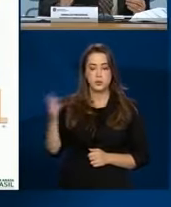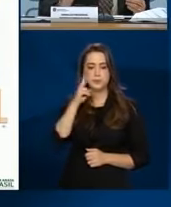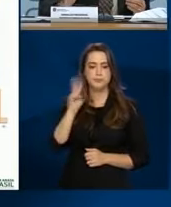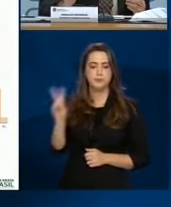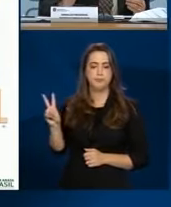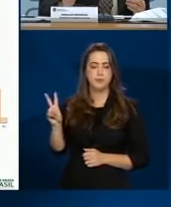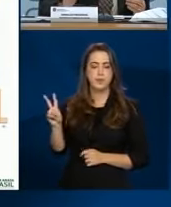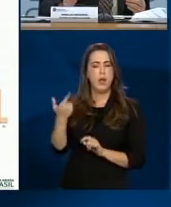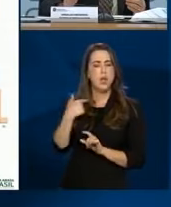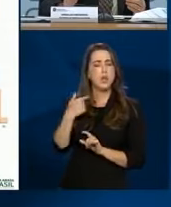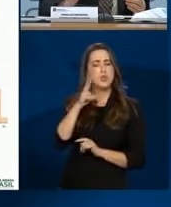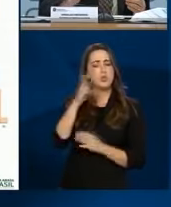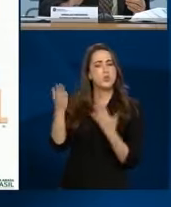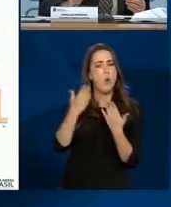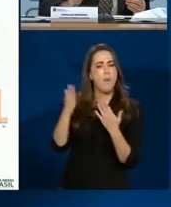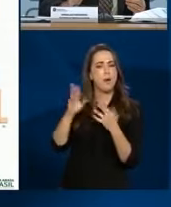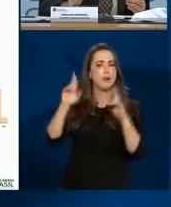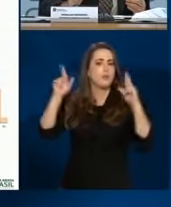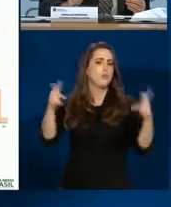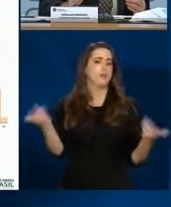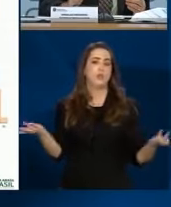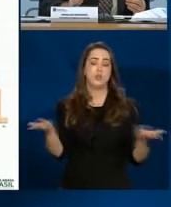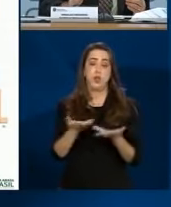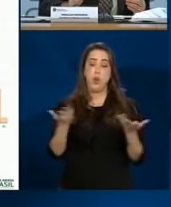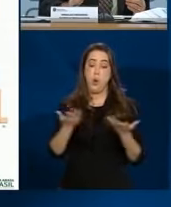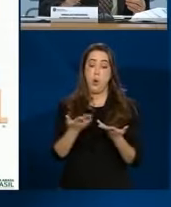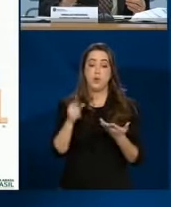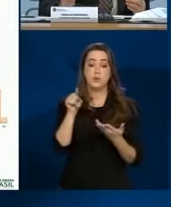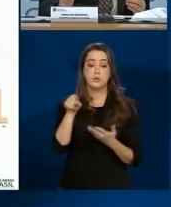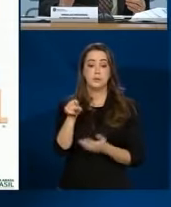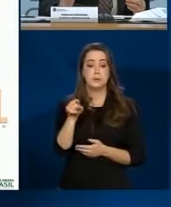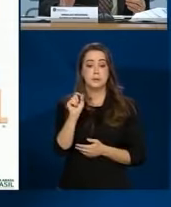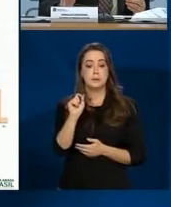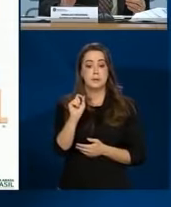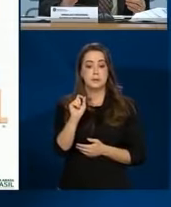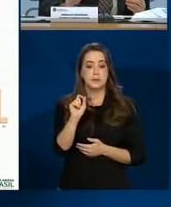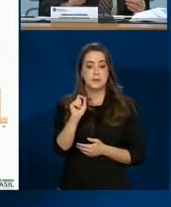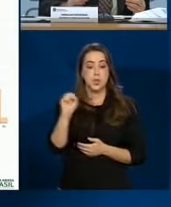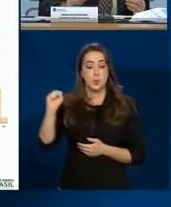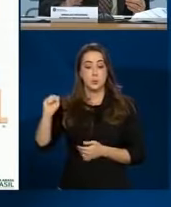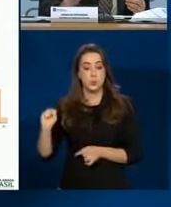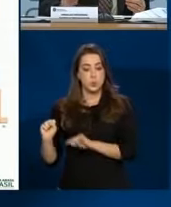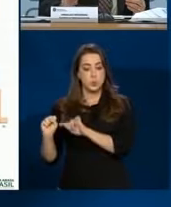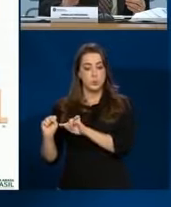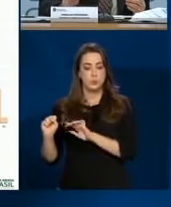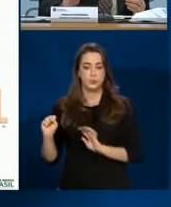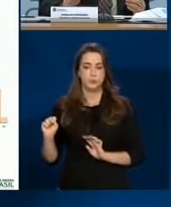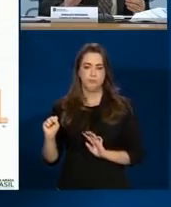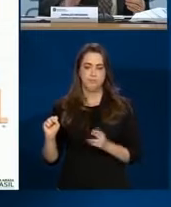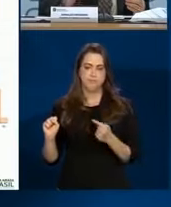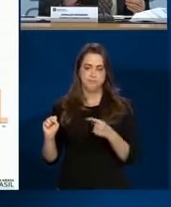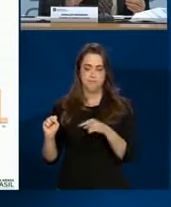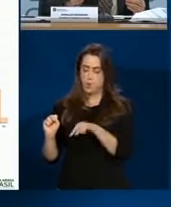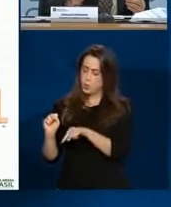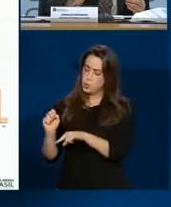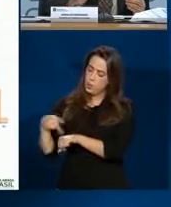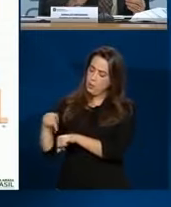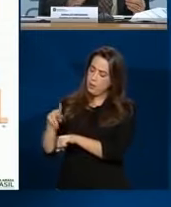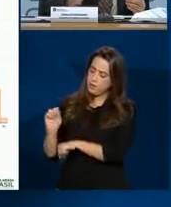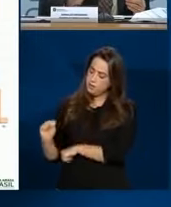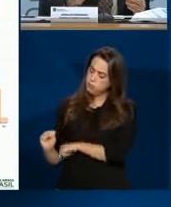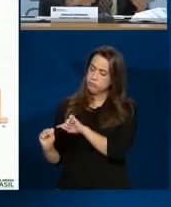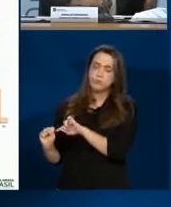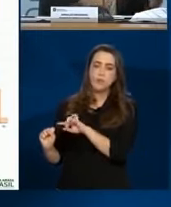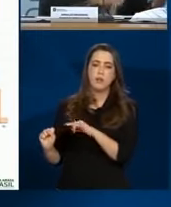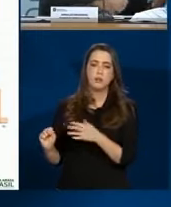olhamos a curva de hospitalização por SRAG e óbito por SRAG na região sul. A gente verifica que no